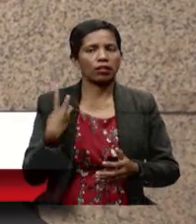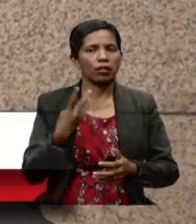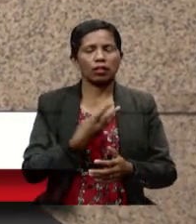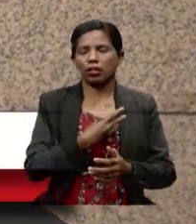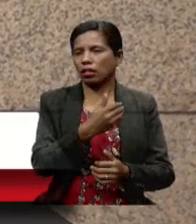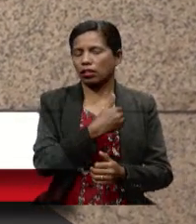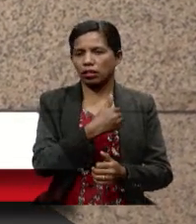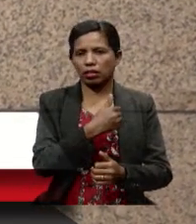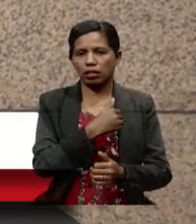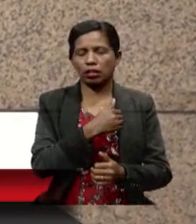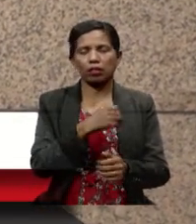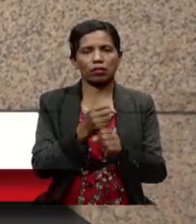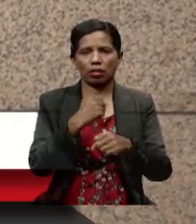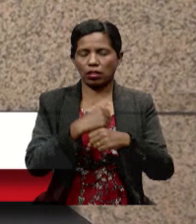preenchido.